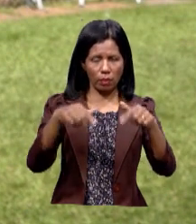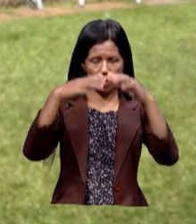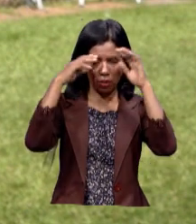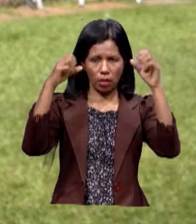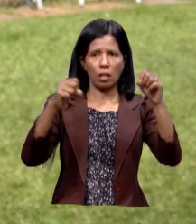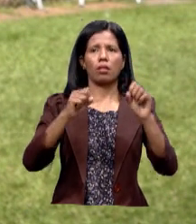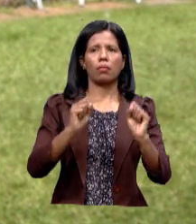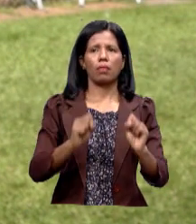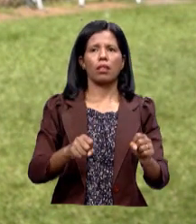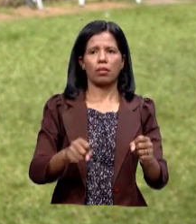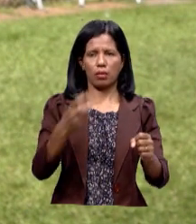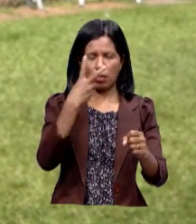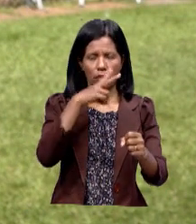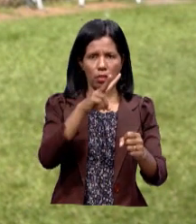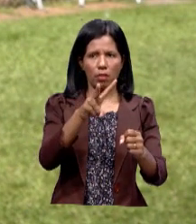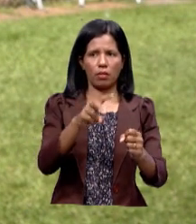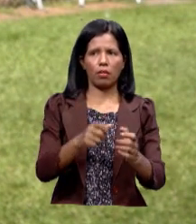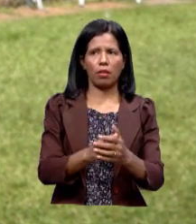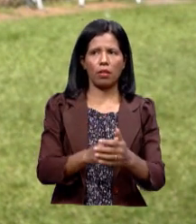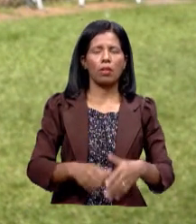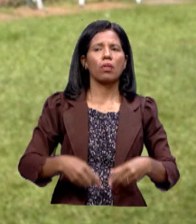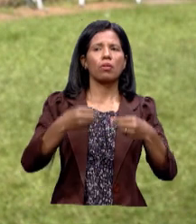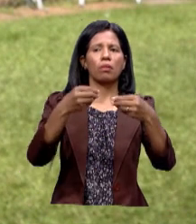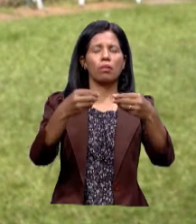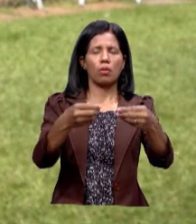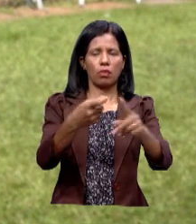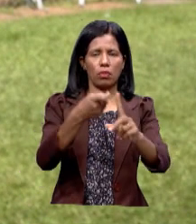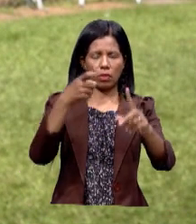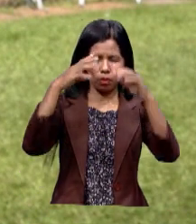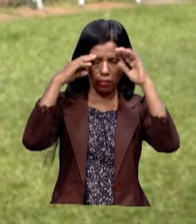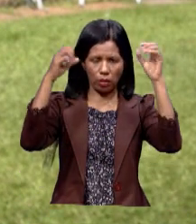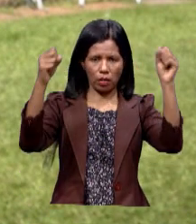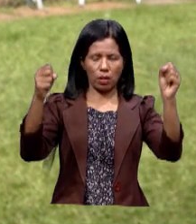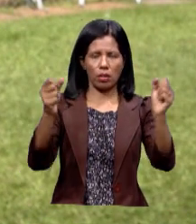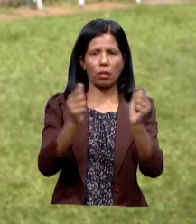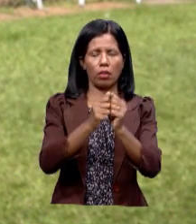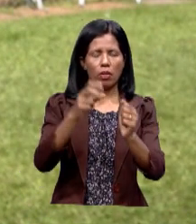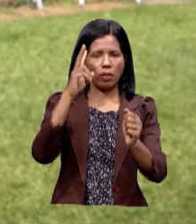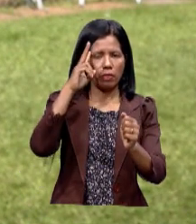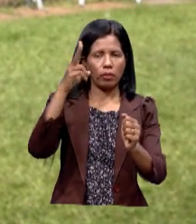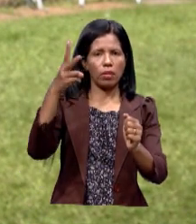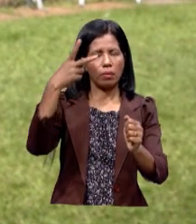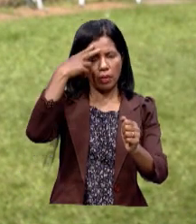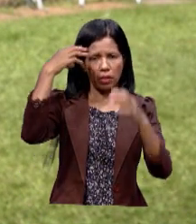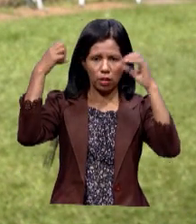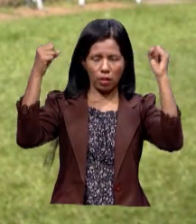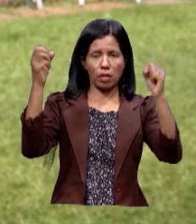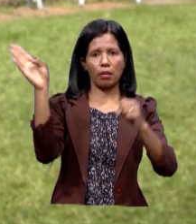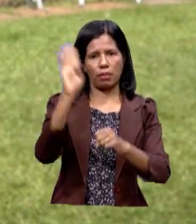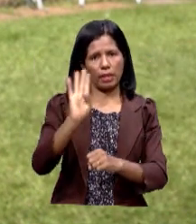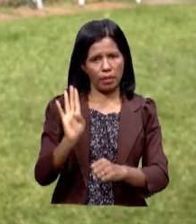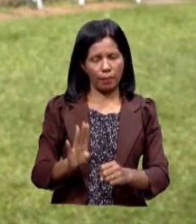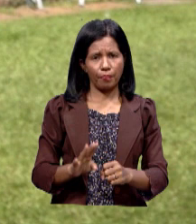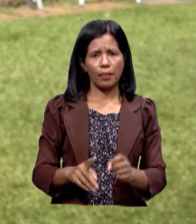bele acompanha a recessão nebe oferece o presidente ou vice-presidente brasilian. Atu foi